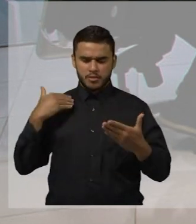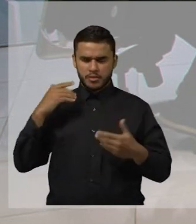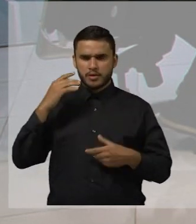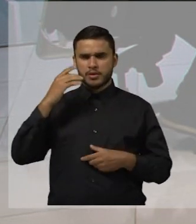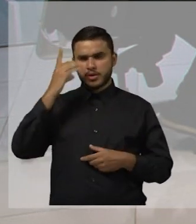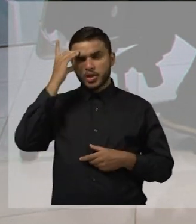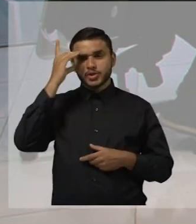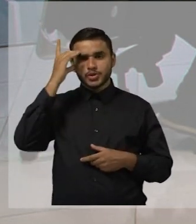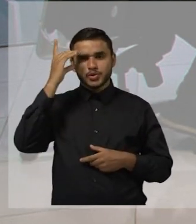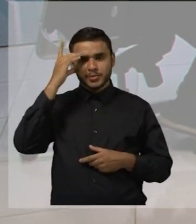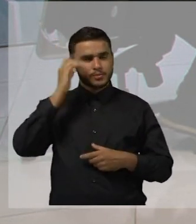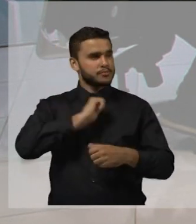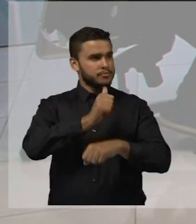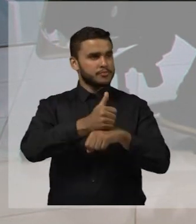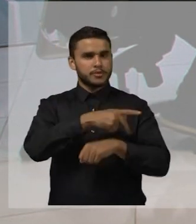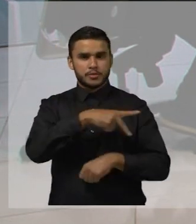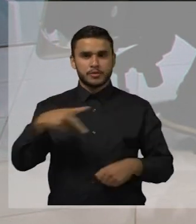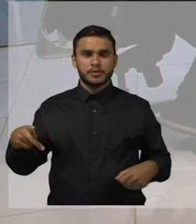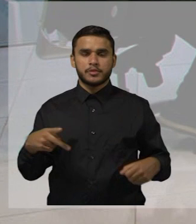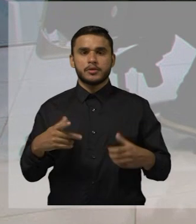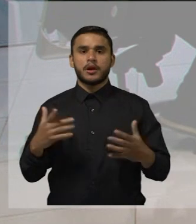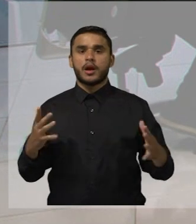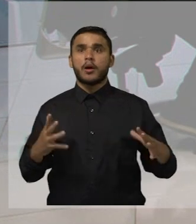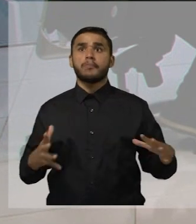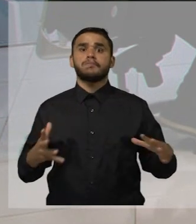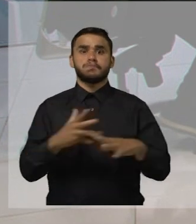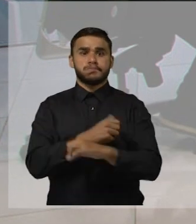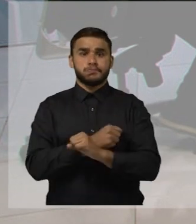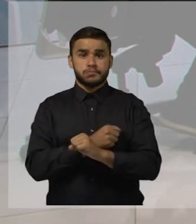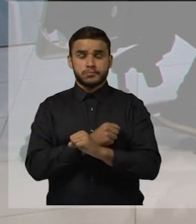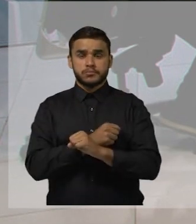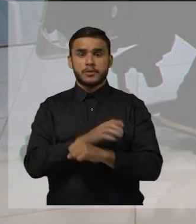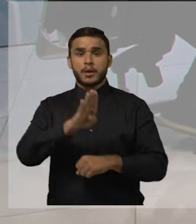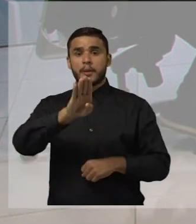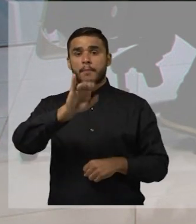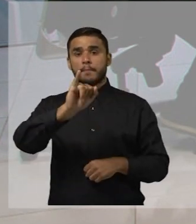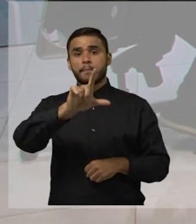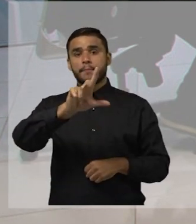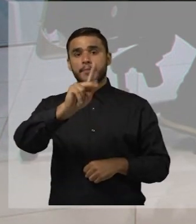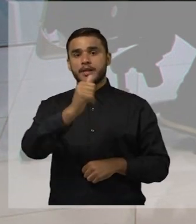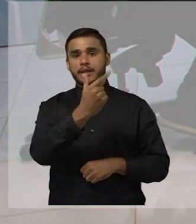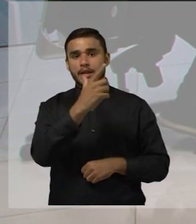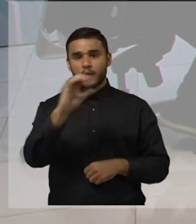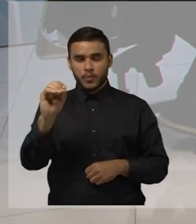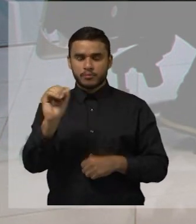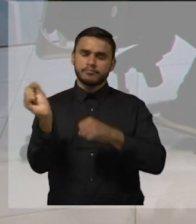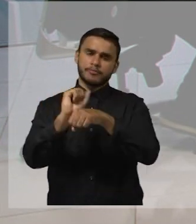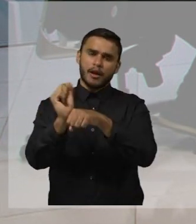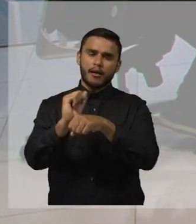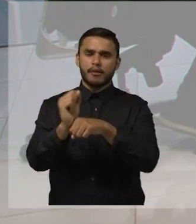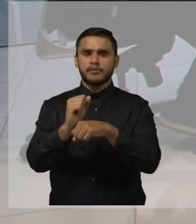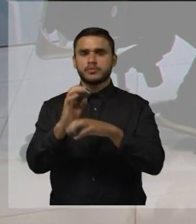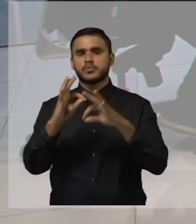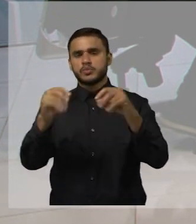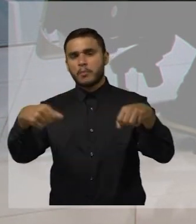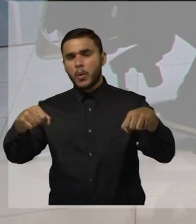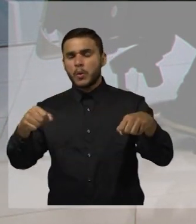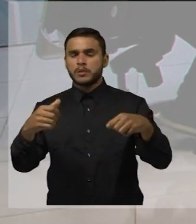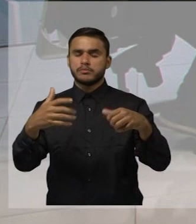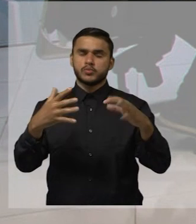mais recentemente, no governo Dilma, por exemplo, o que seria uma renúncia fiscal bilionária para a